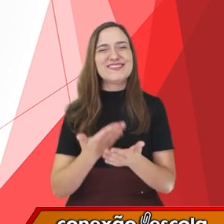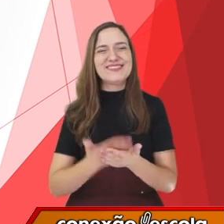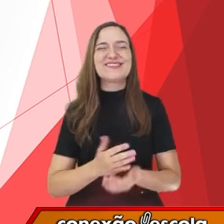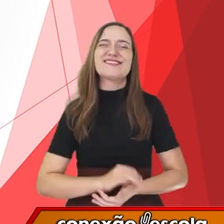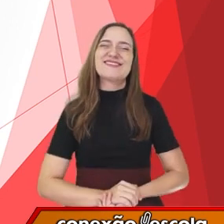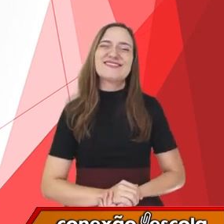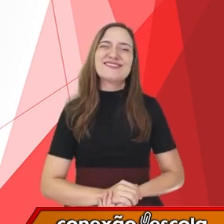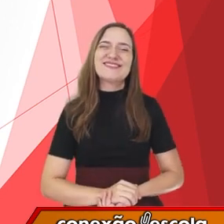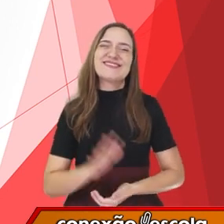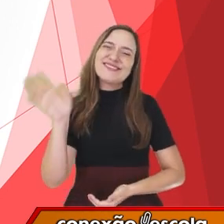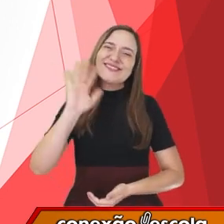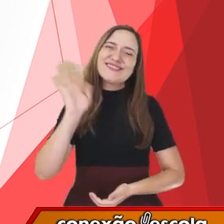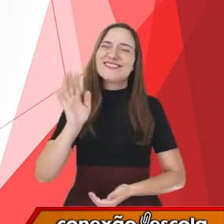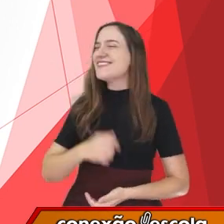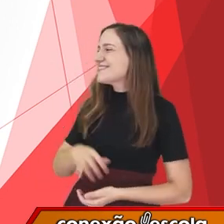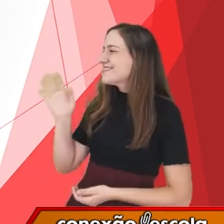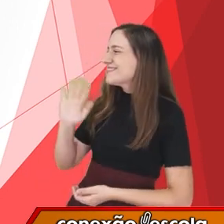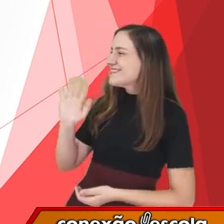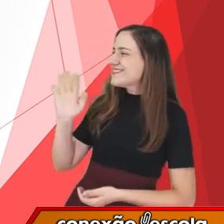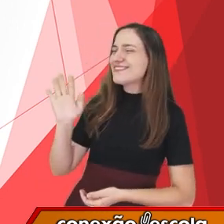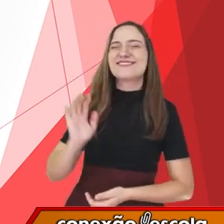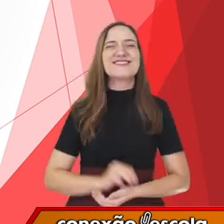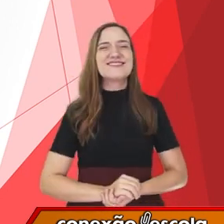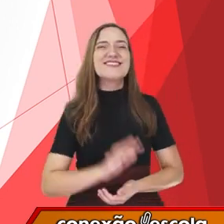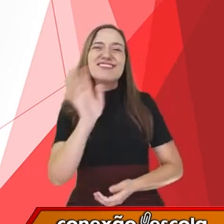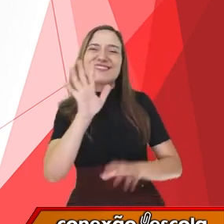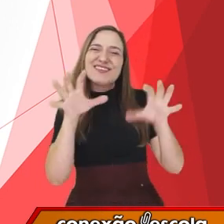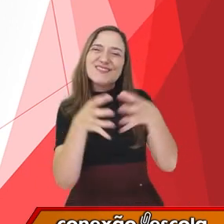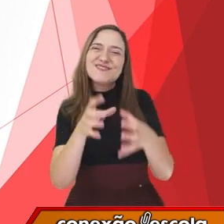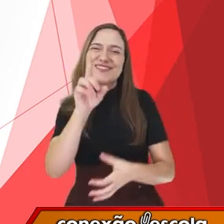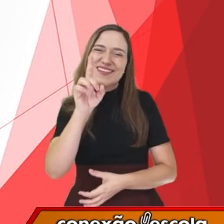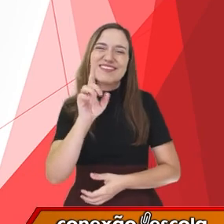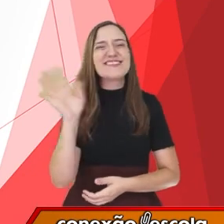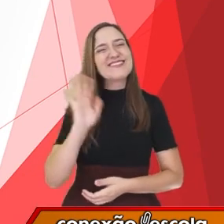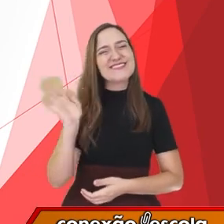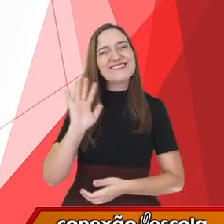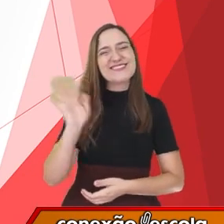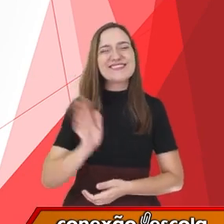próxima aula. Tchau, Jaqueline! Tchau, agrupamento D!